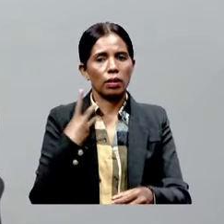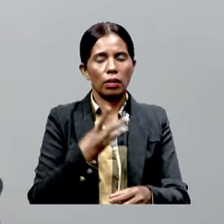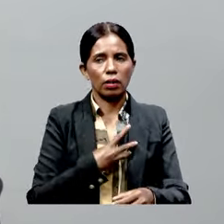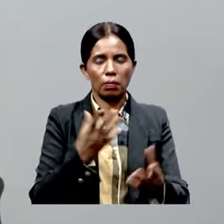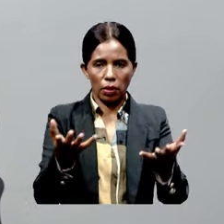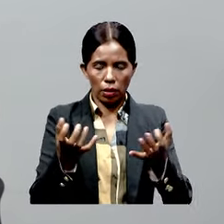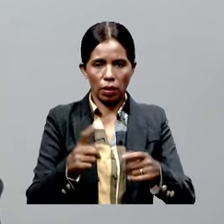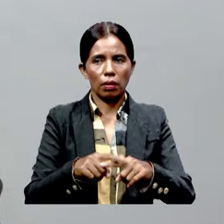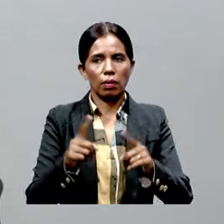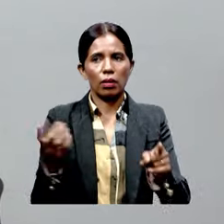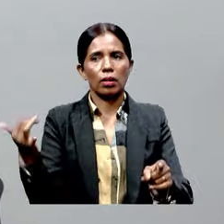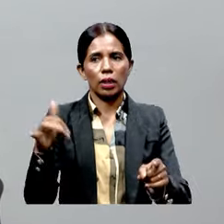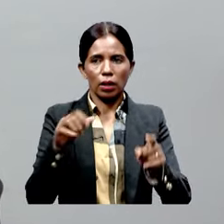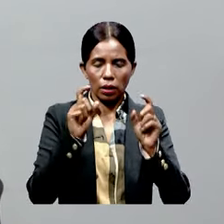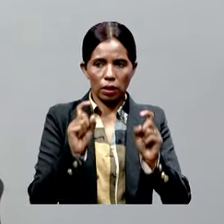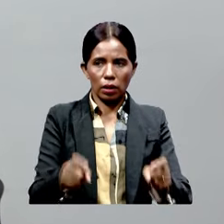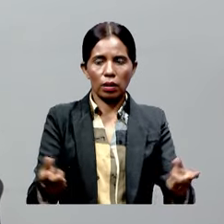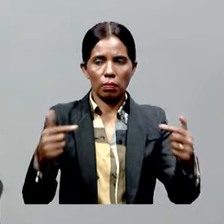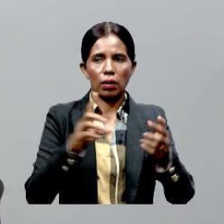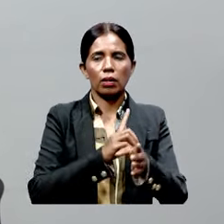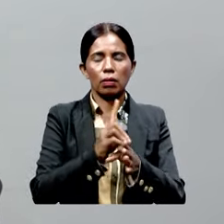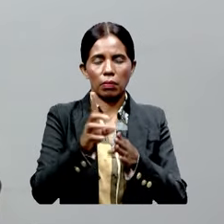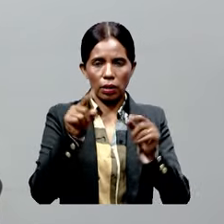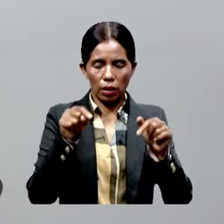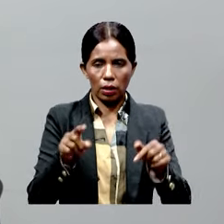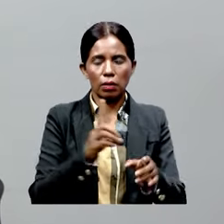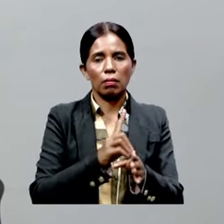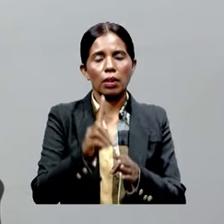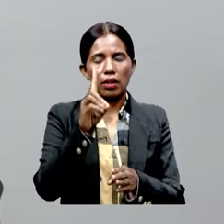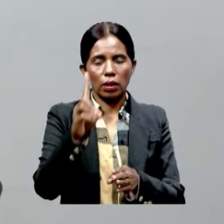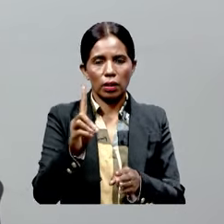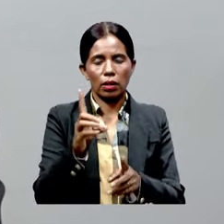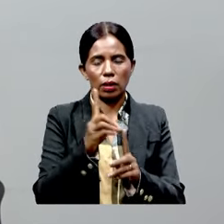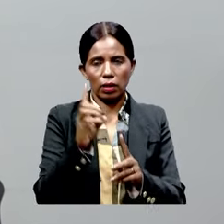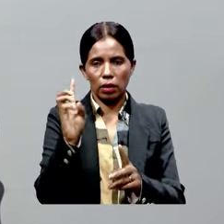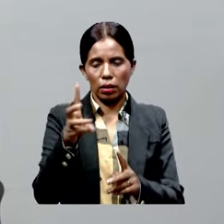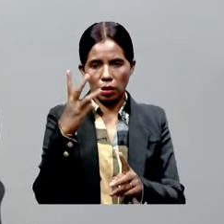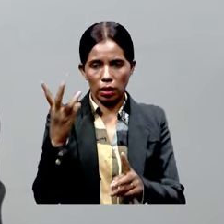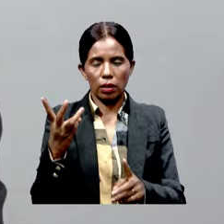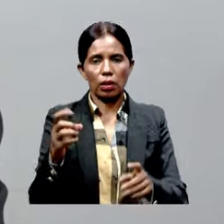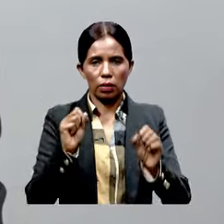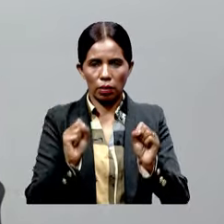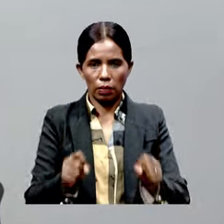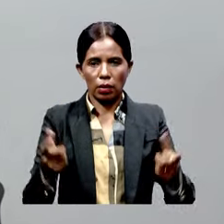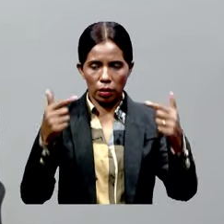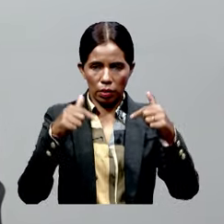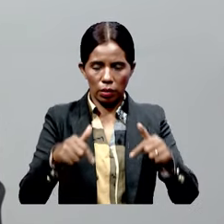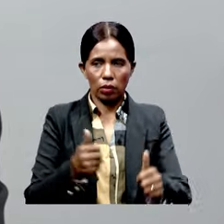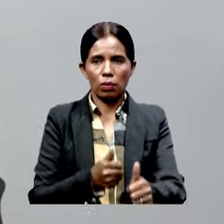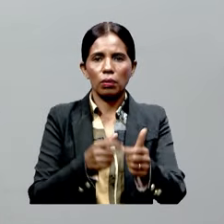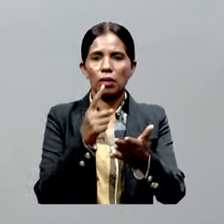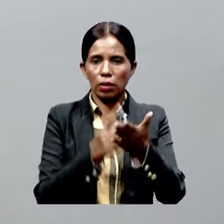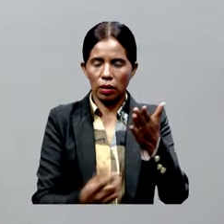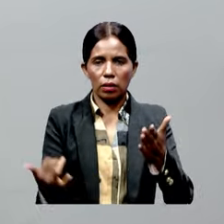kita karma be. Sira te sira se mai semana ida ni di jesis to di vinti tal sira se ne atunu ne kumpri sira mak sira